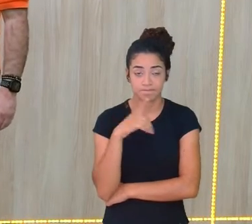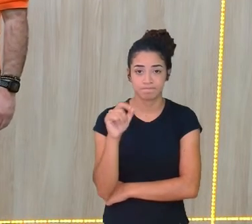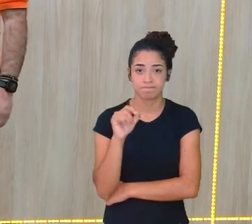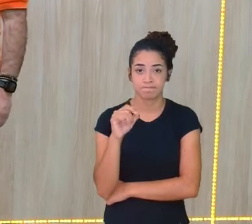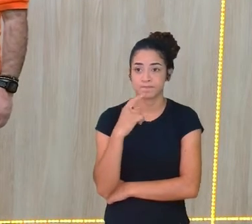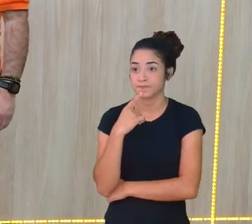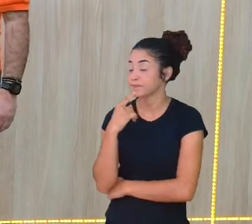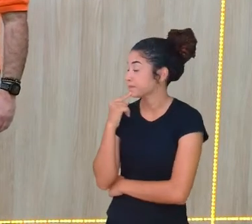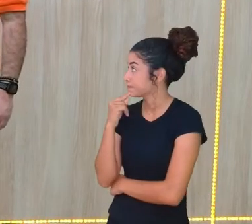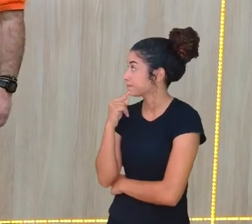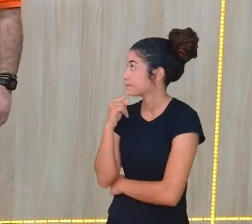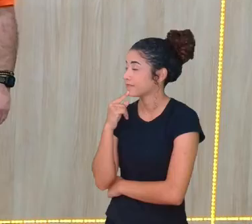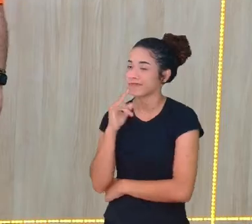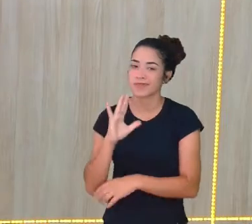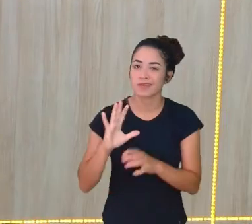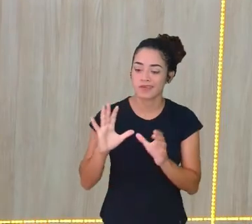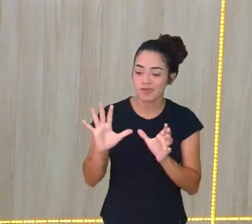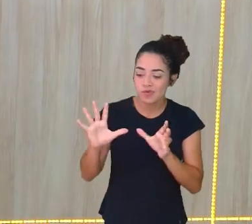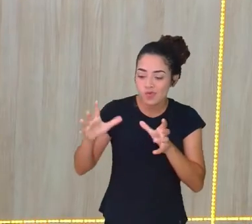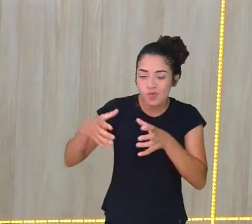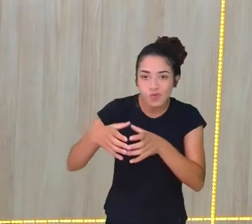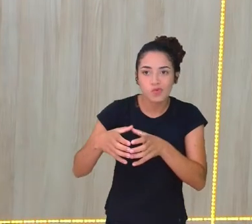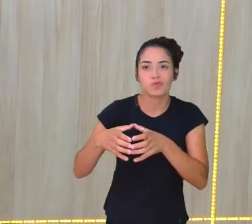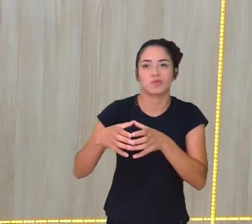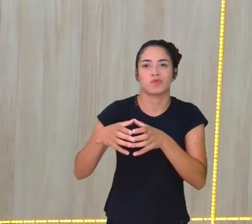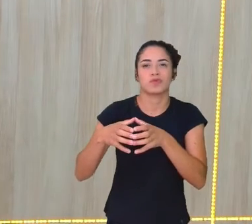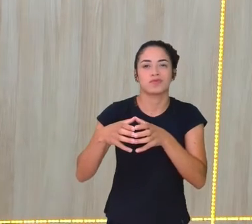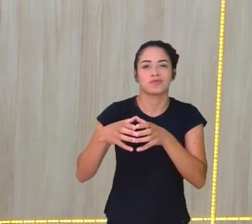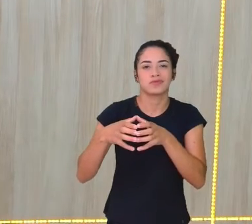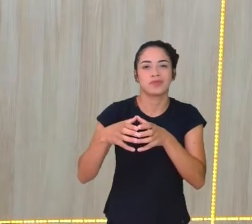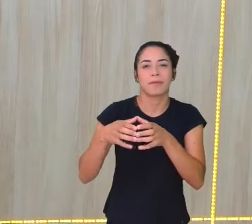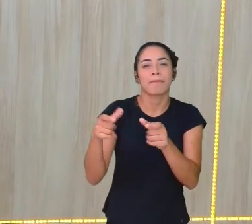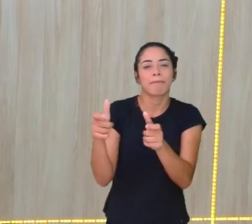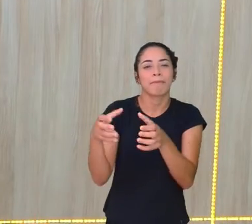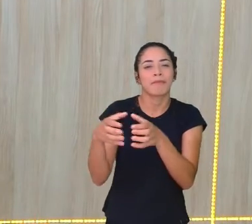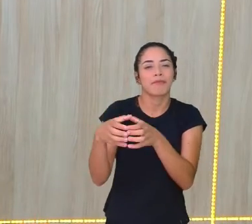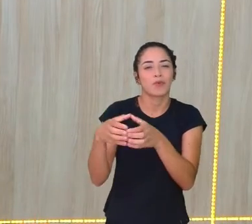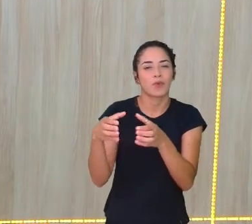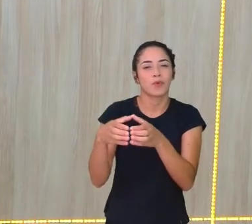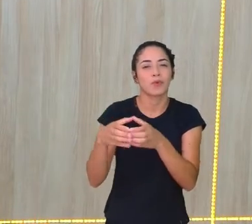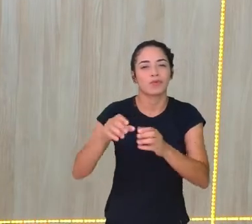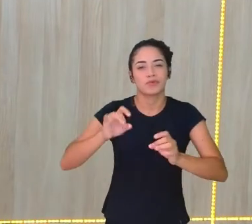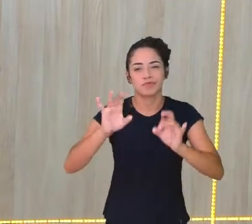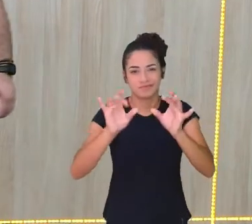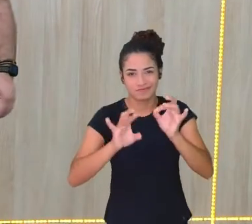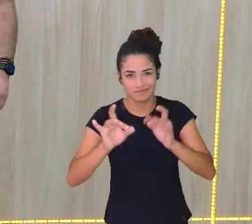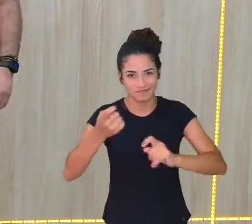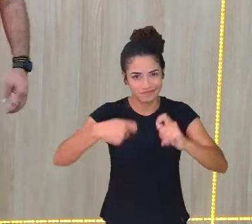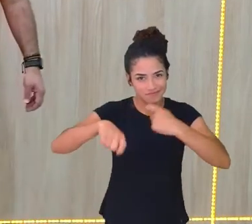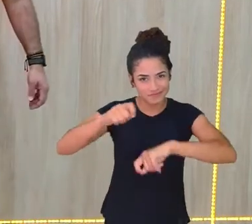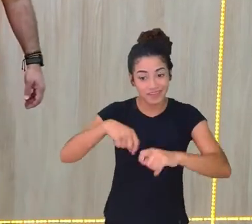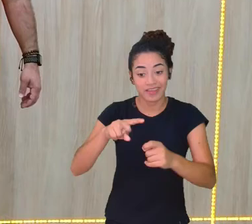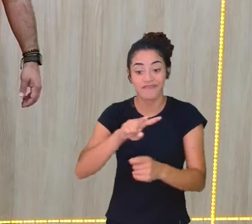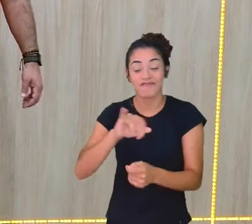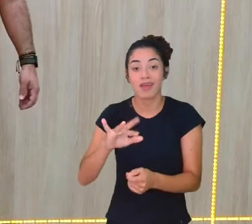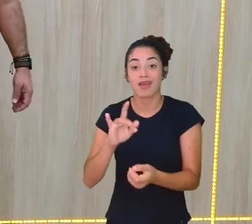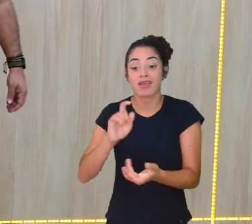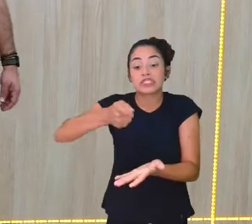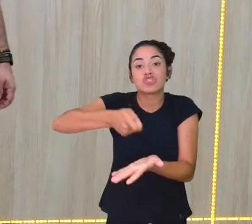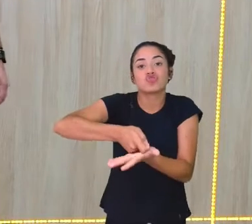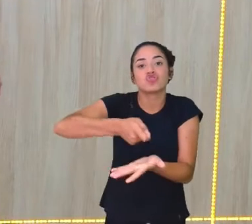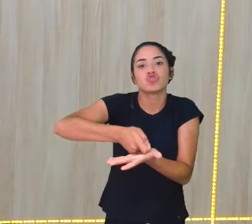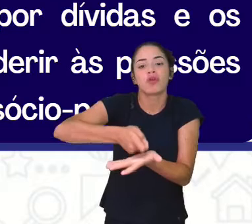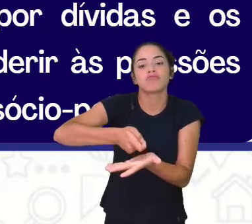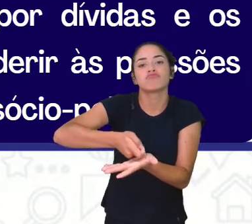eles vão se juntar aqui com esses pequenos comerciantes, né? E vão começar a exigir o